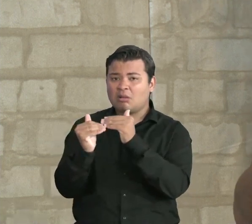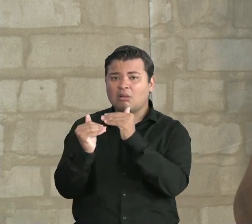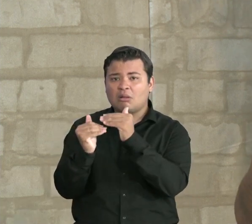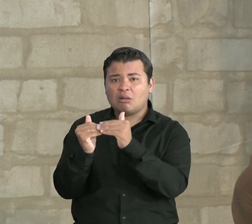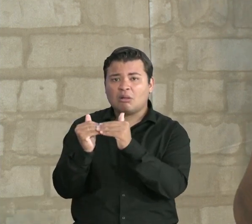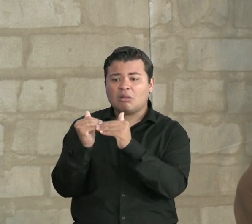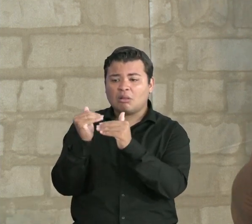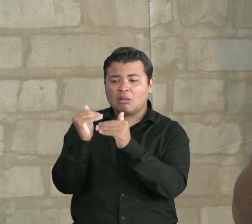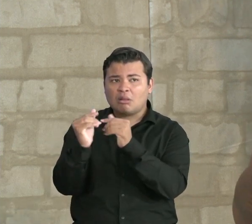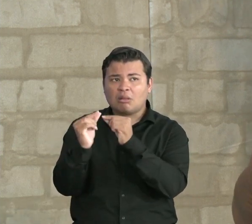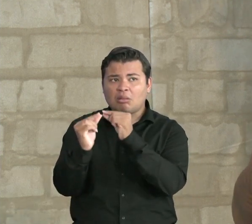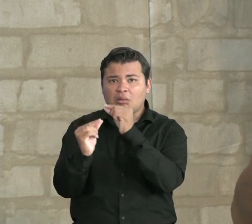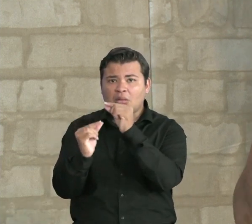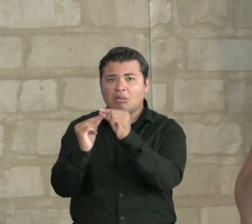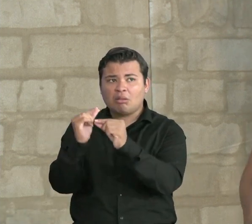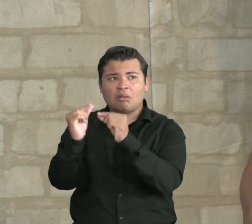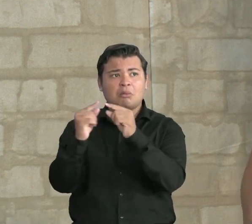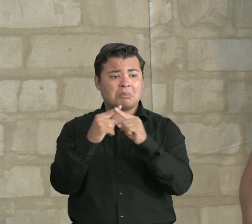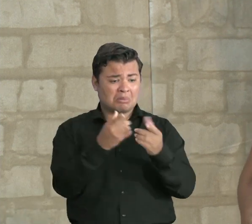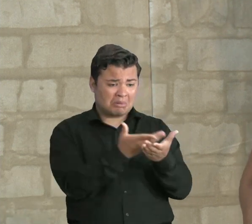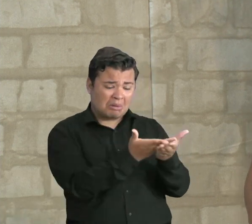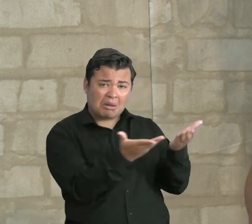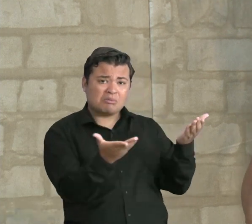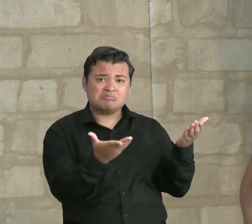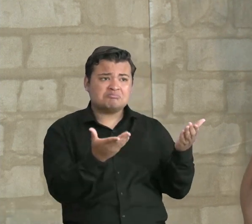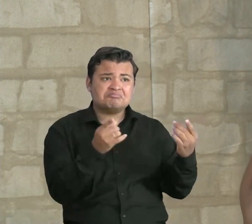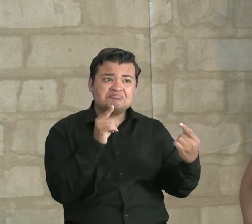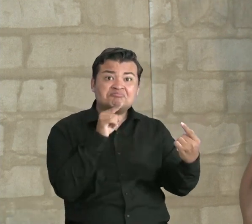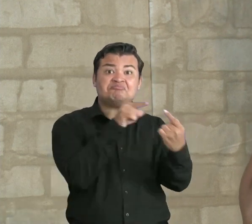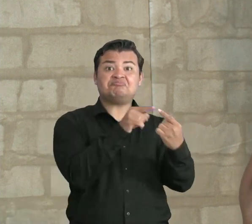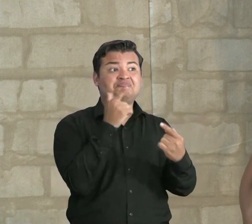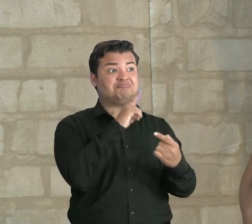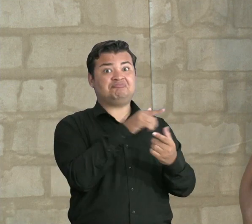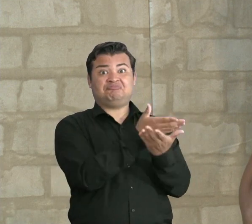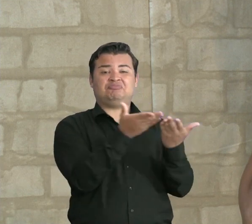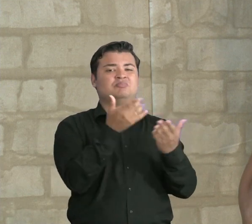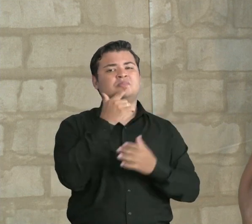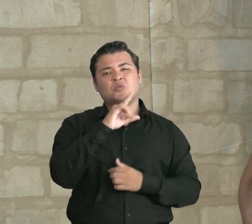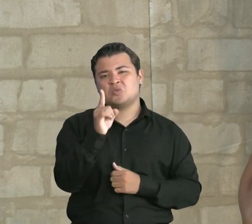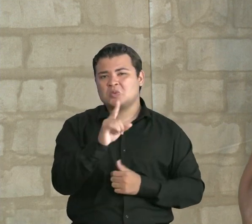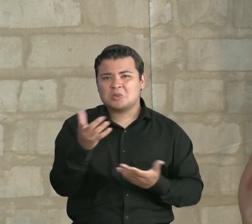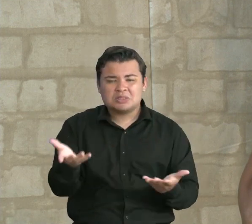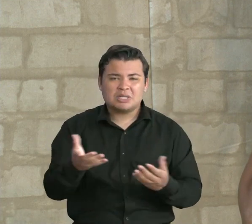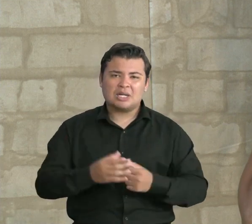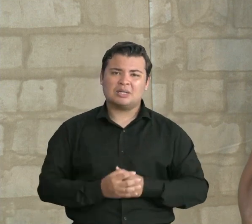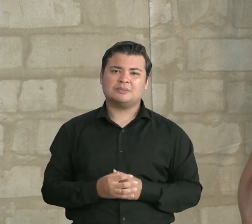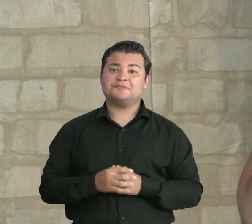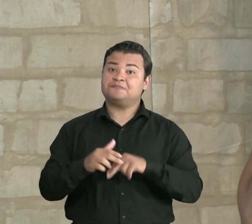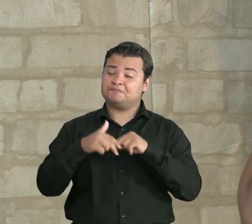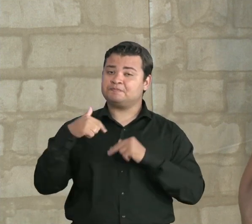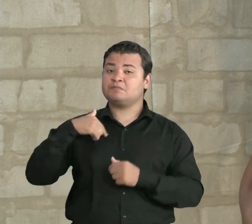chega até a base, né? O que eu acho que precisa acontecer é celebrar